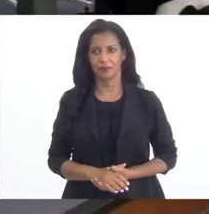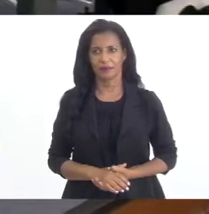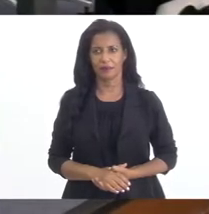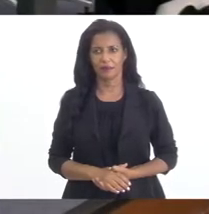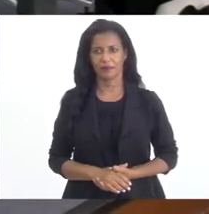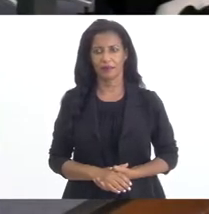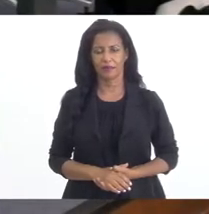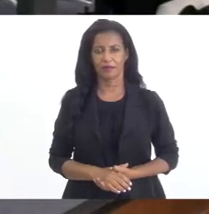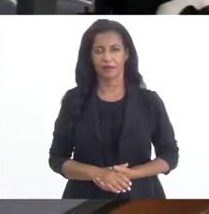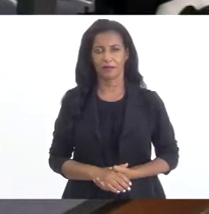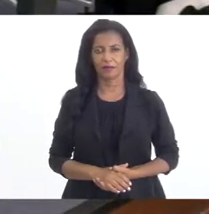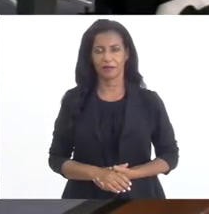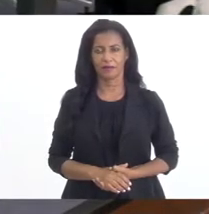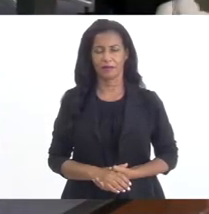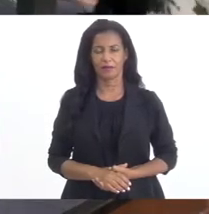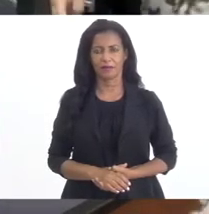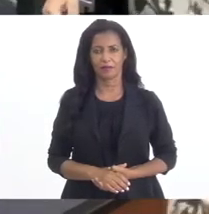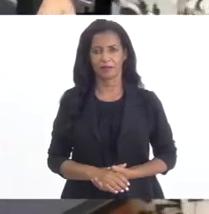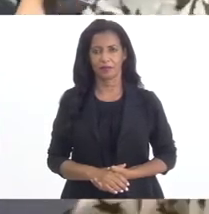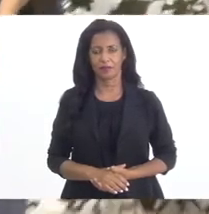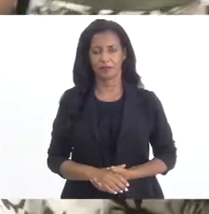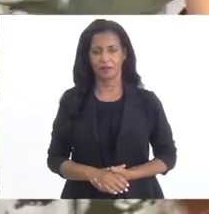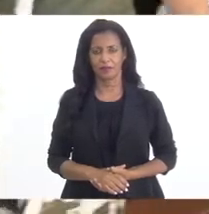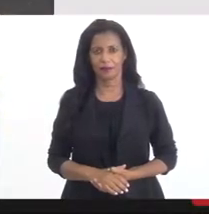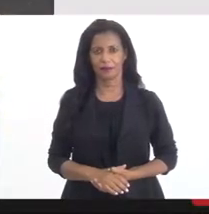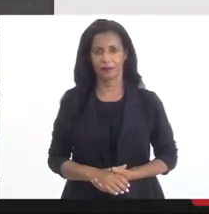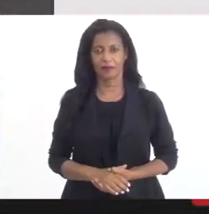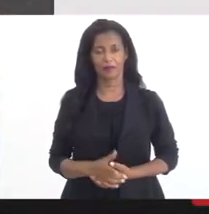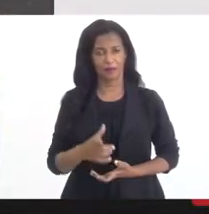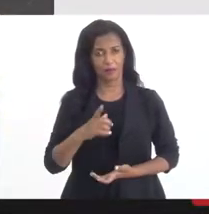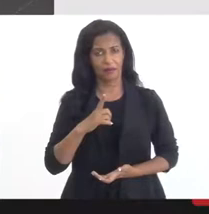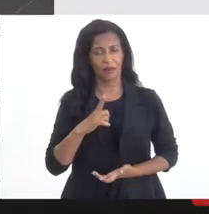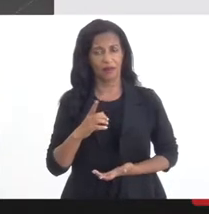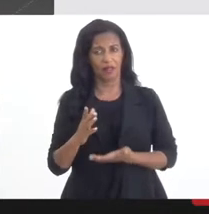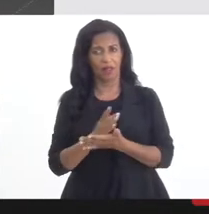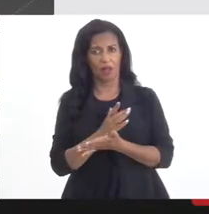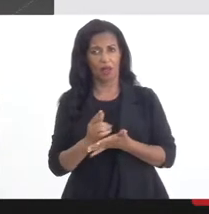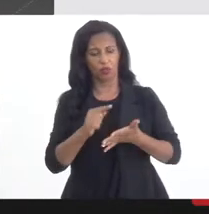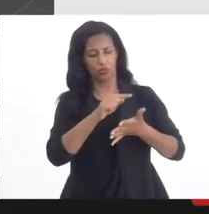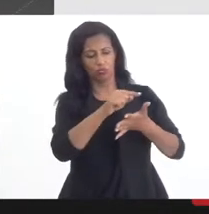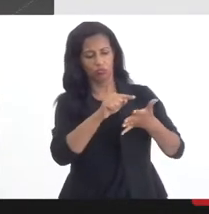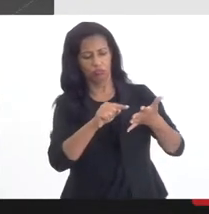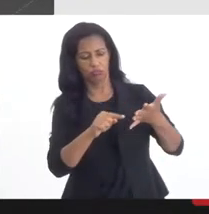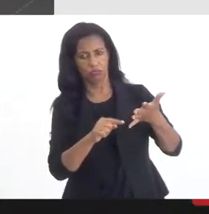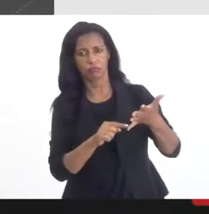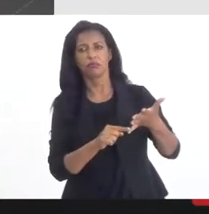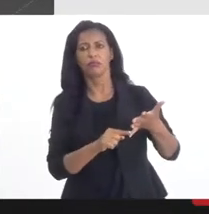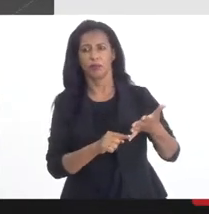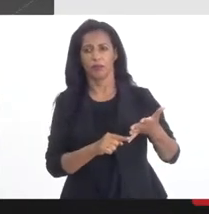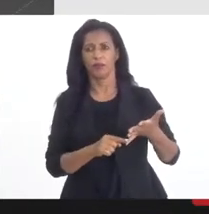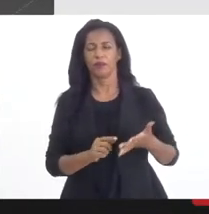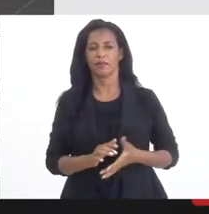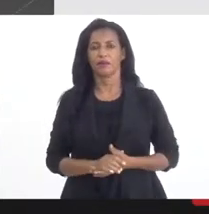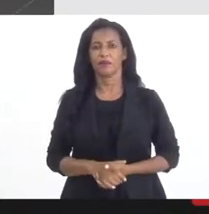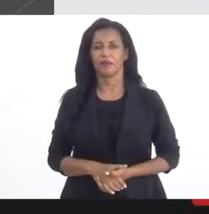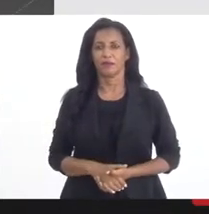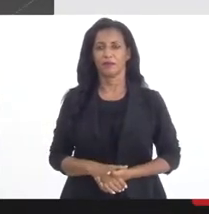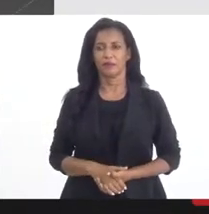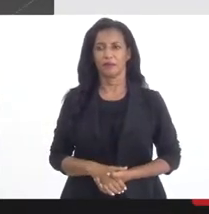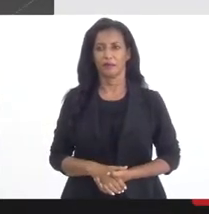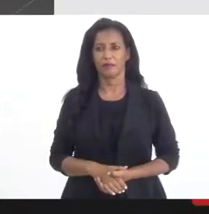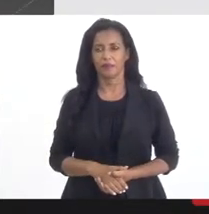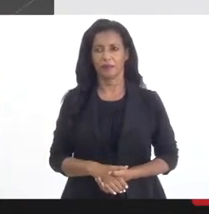E nesse slide nós temos alguns apontamentos. Vou botar o óculos porque está